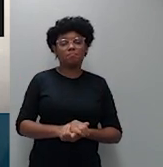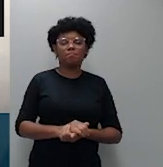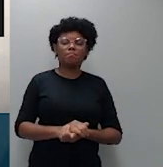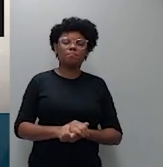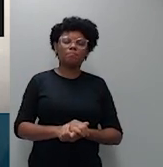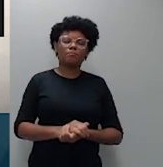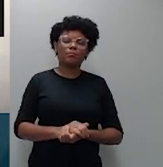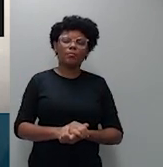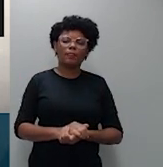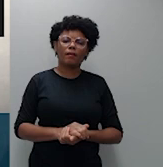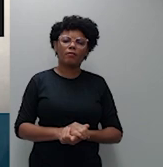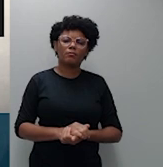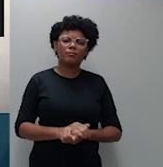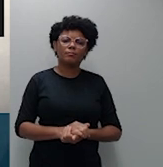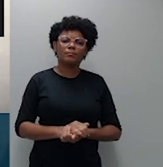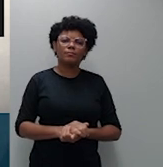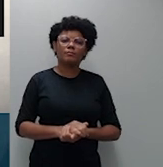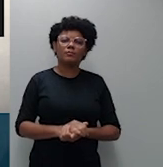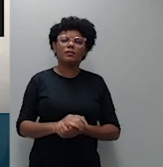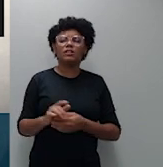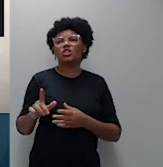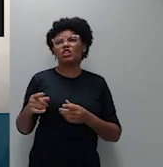óbice legal